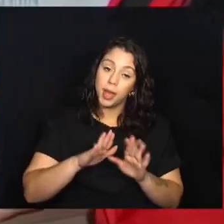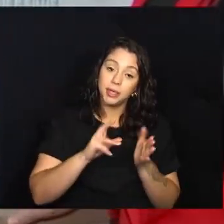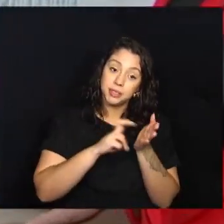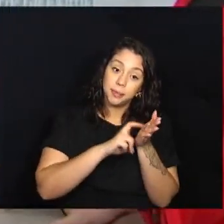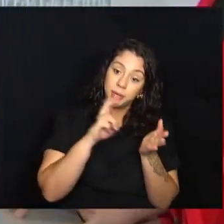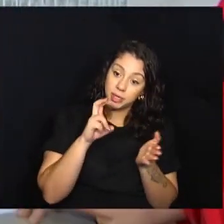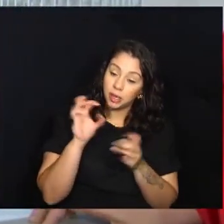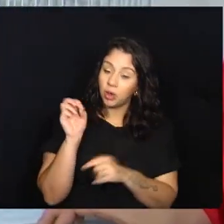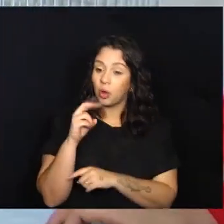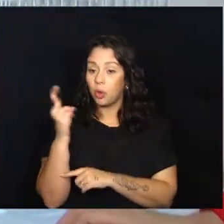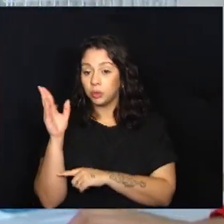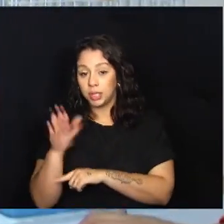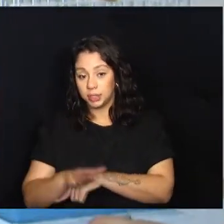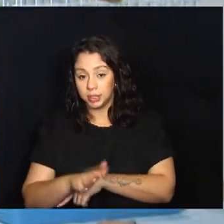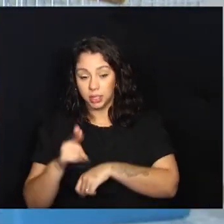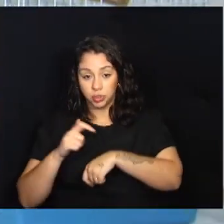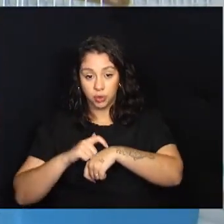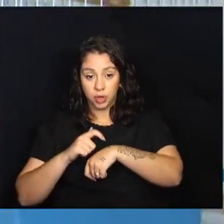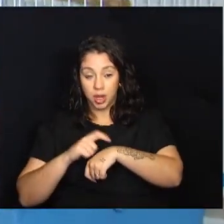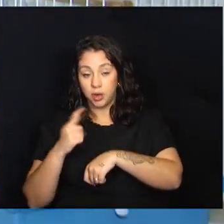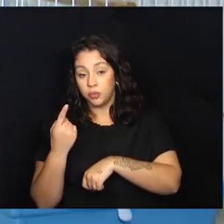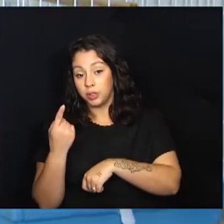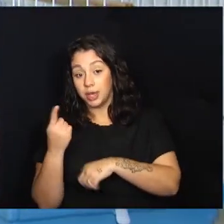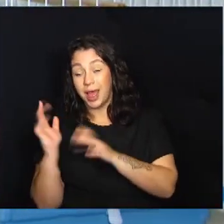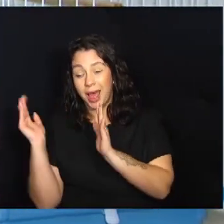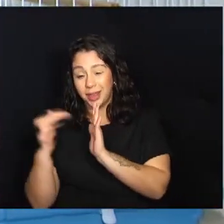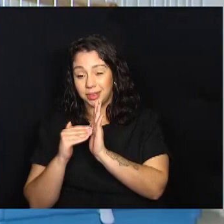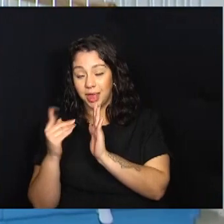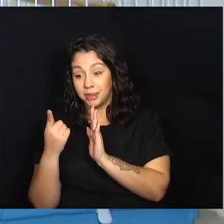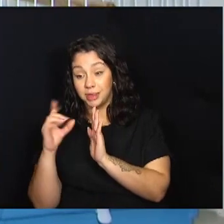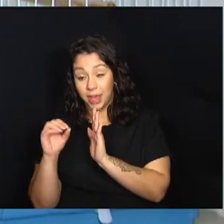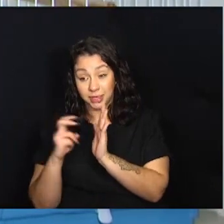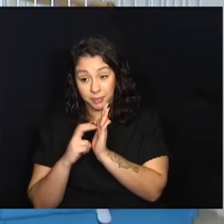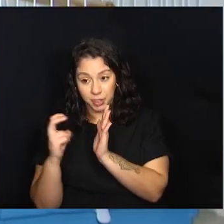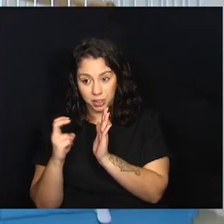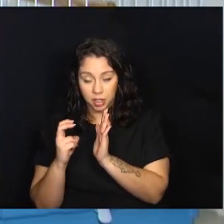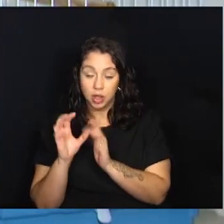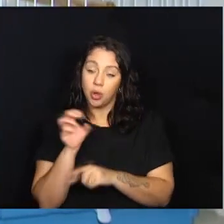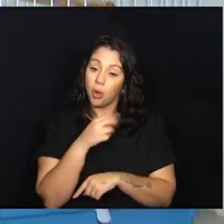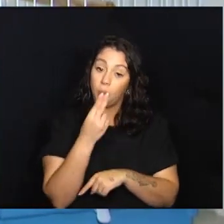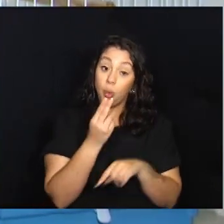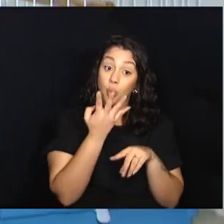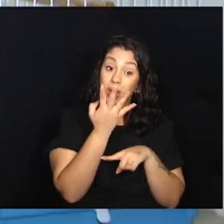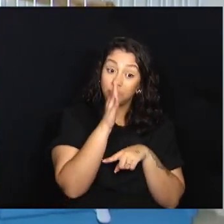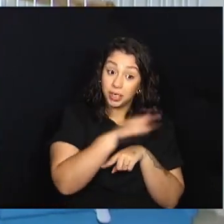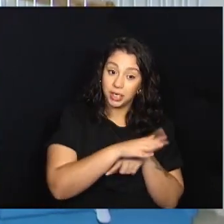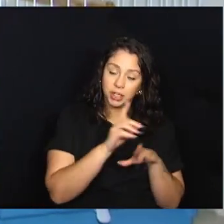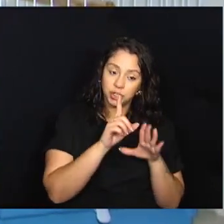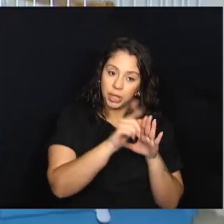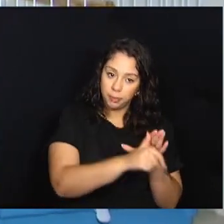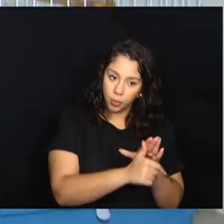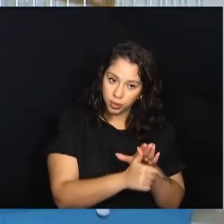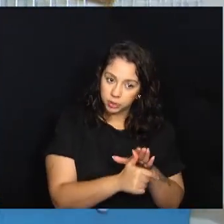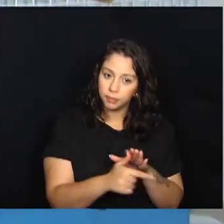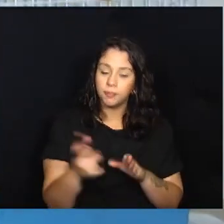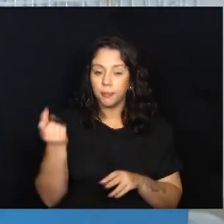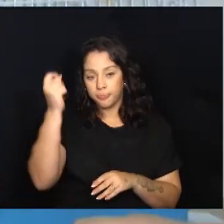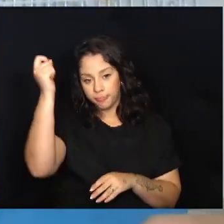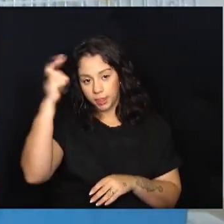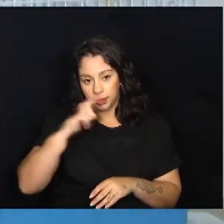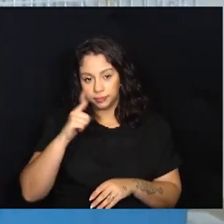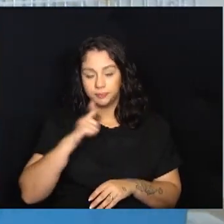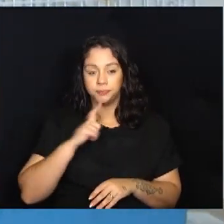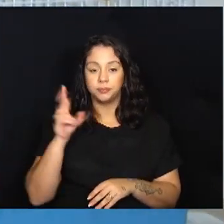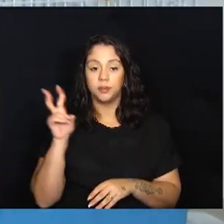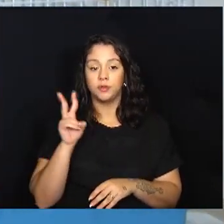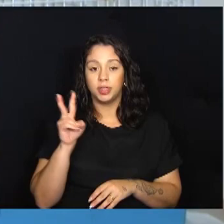da tarde, das 10 até as 10 da manhã, e o sol após as 4. Então é importante sim o banho de sol para vitamina D, para eles